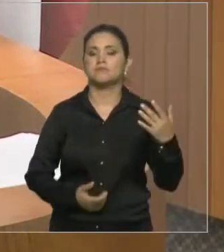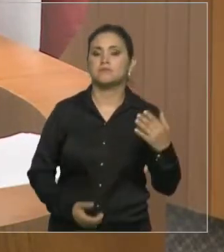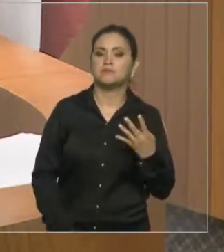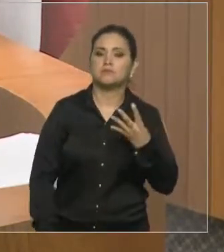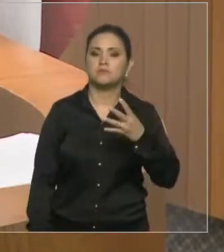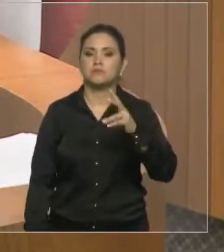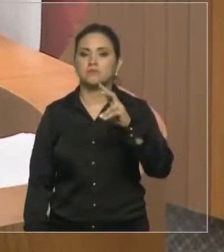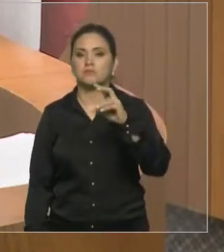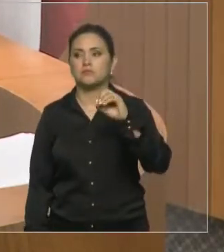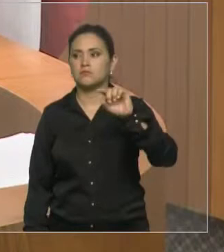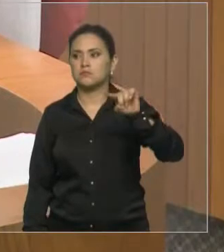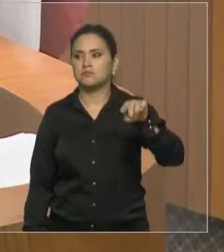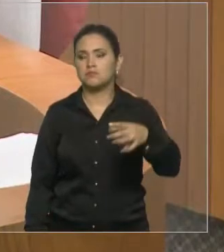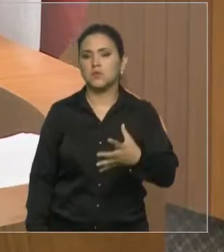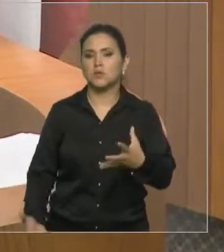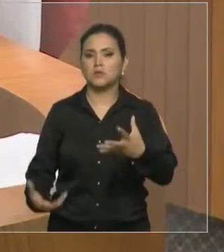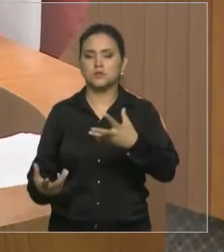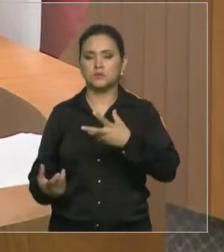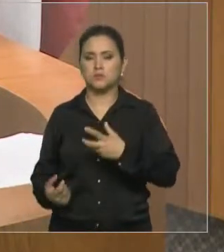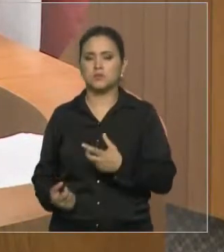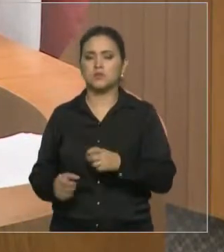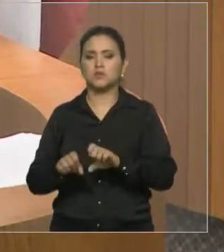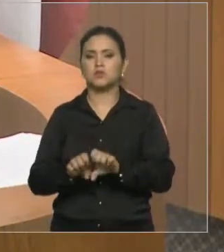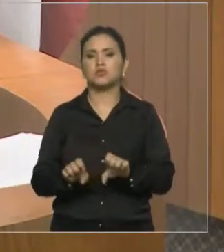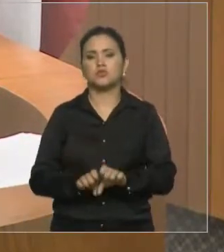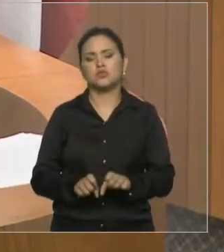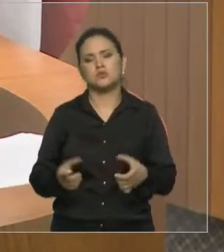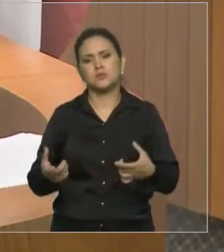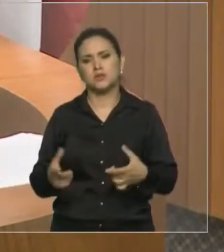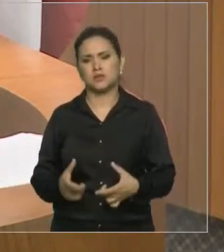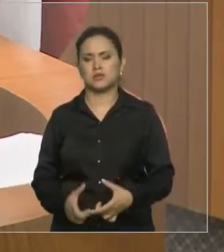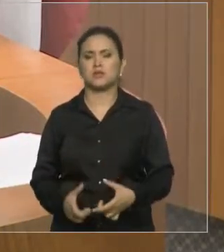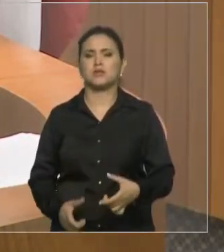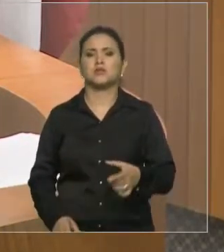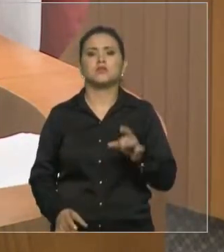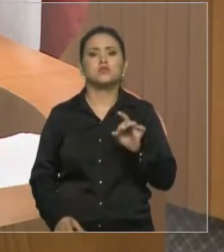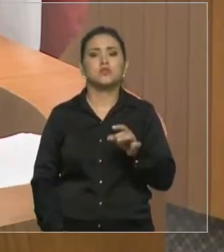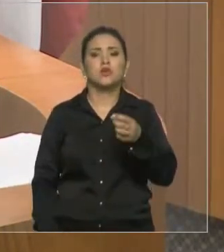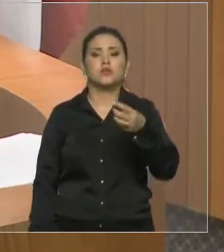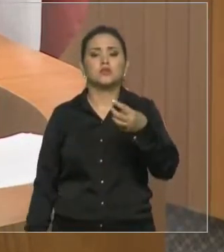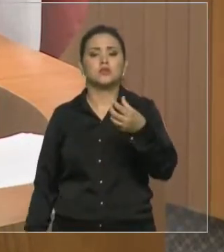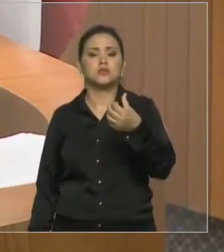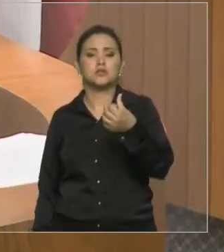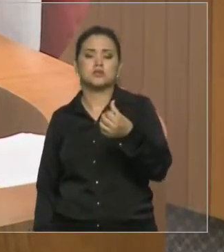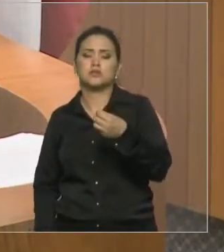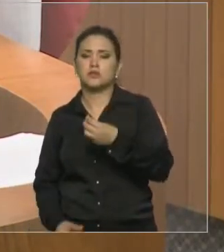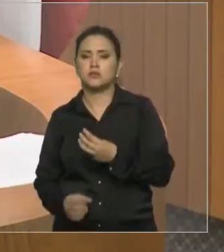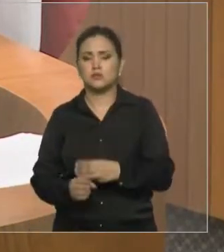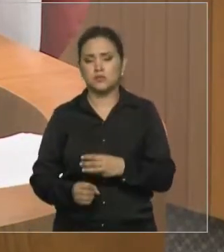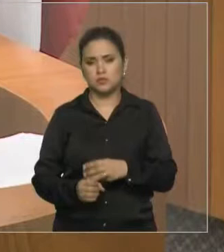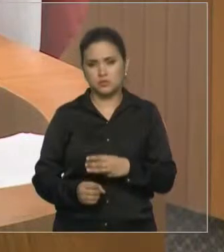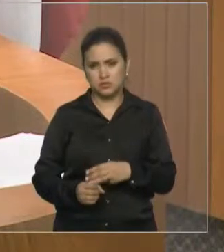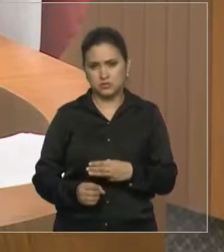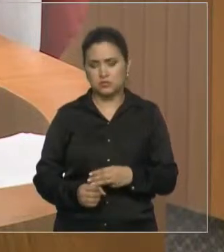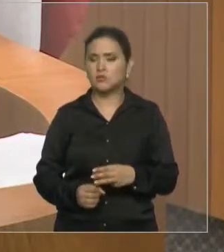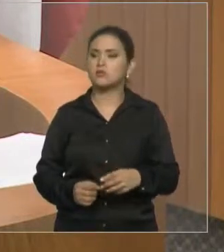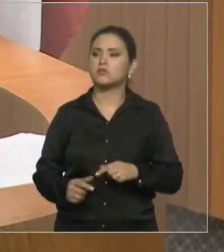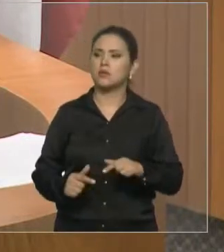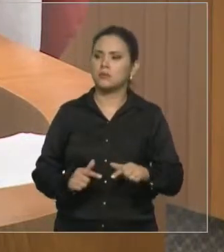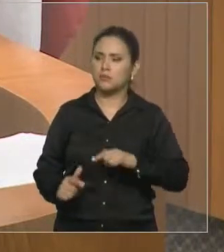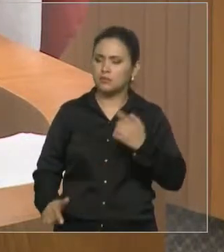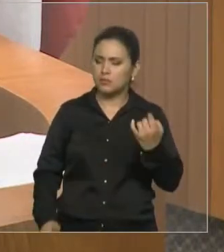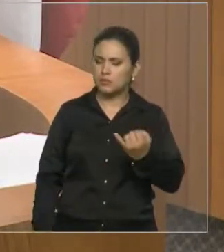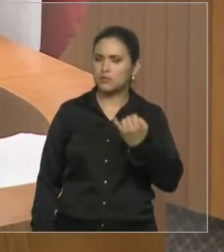atendimentos com essa pequena estrutura que tem presente apenas em 36 comarcas então fizeram um grande trabalho uma das